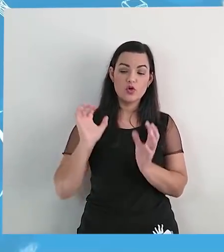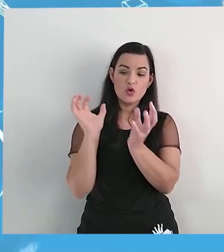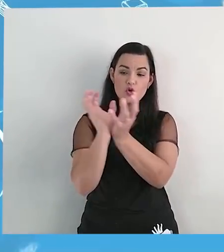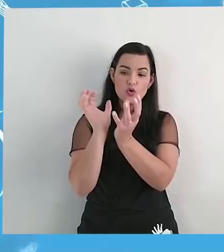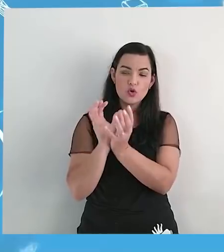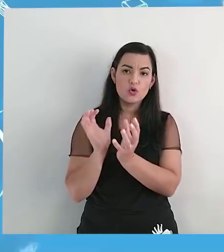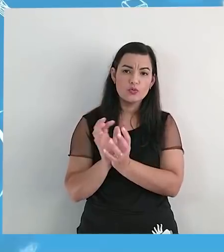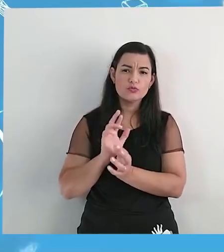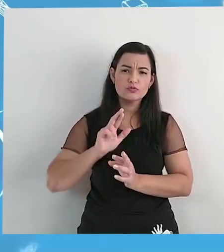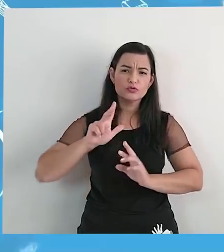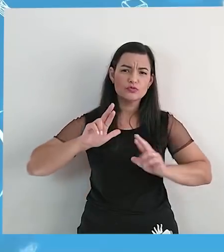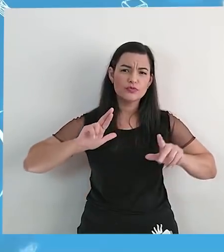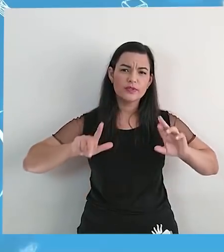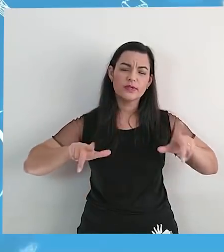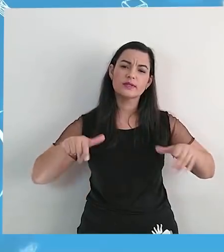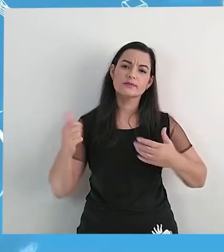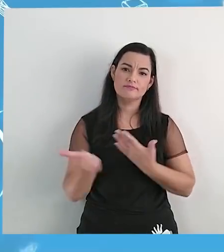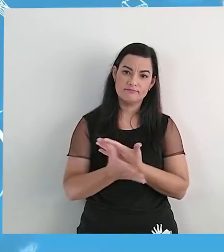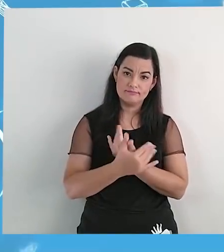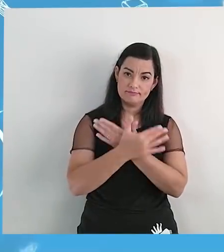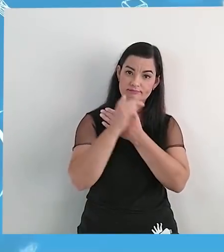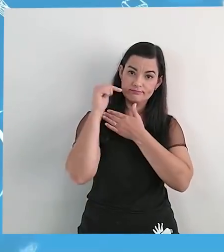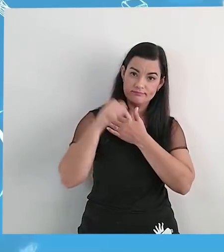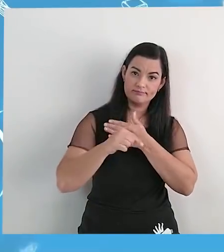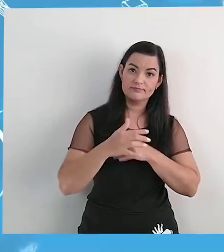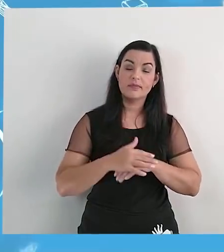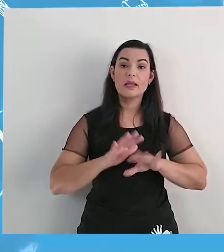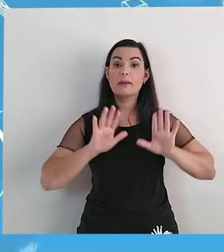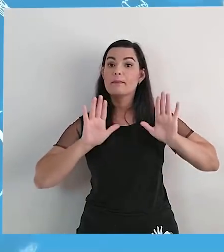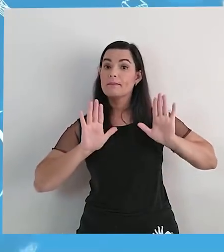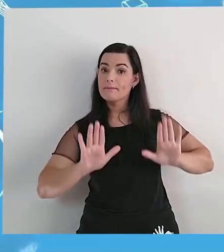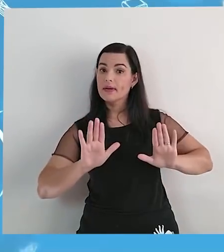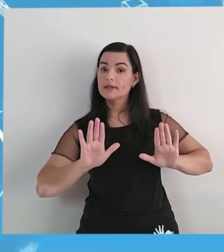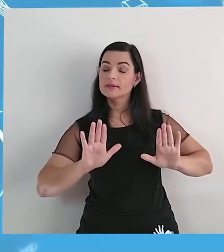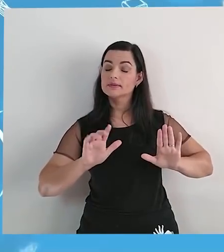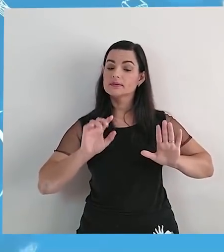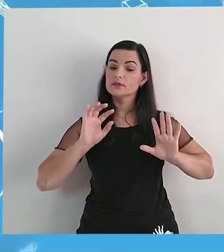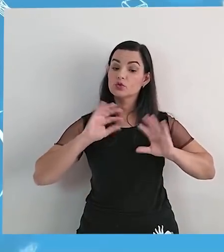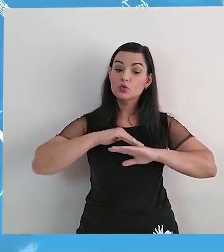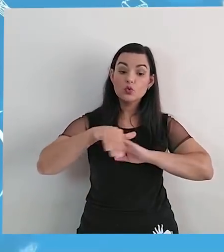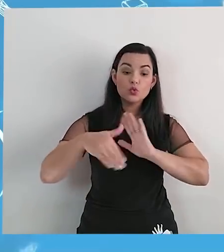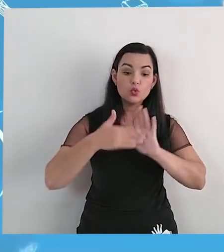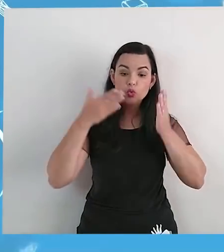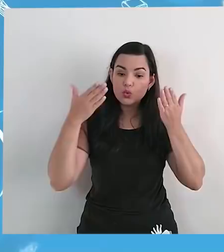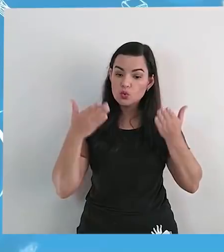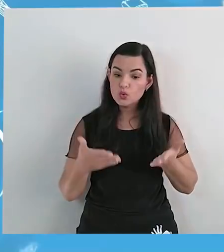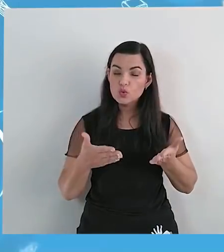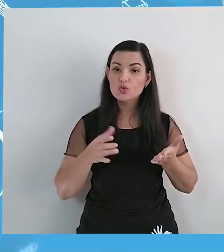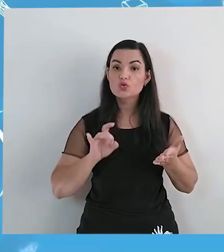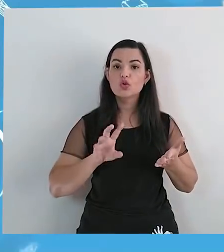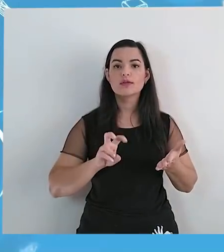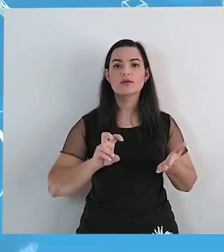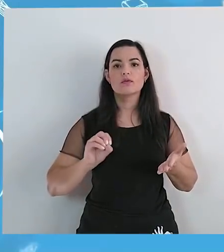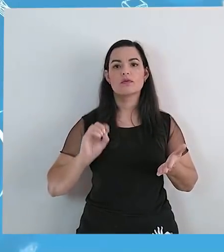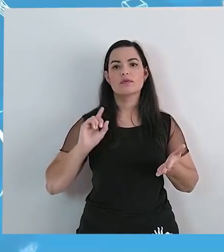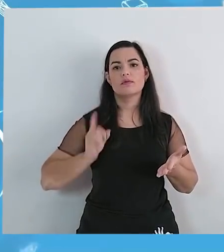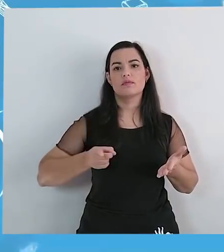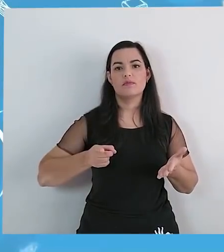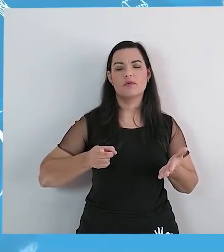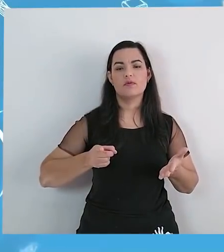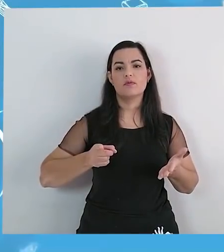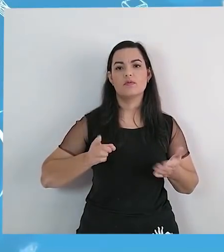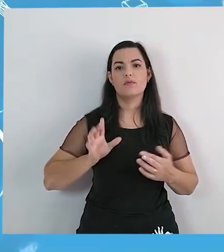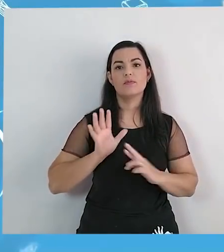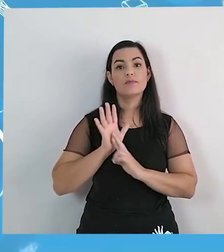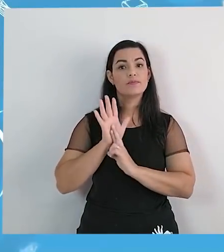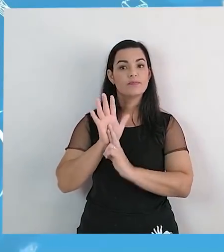de borboletas. Porém, desse total, apenas 50 mil